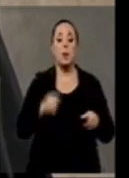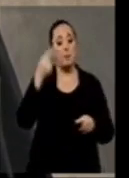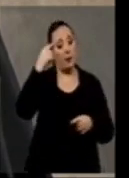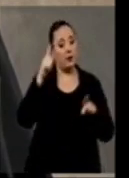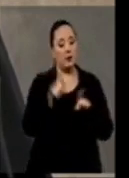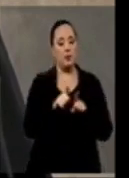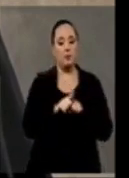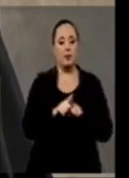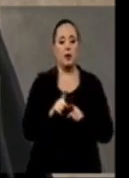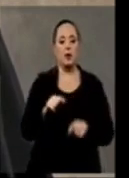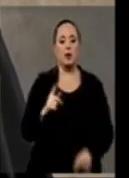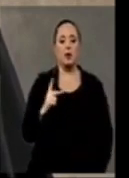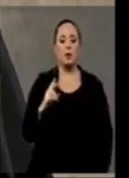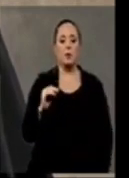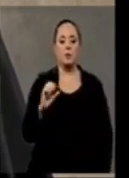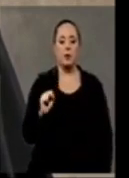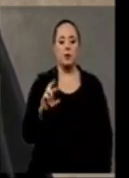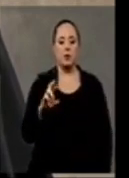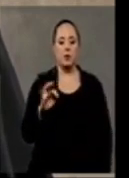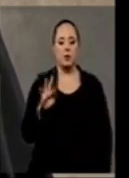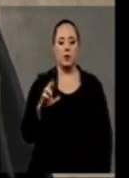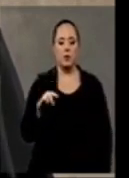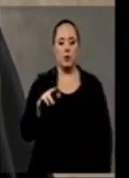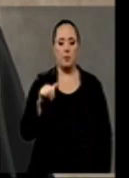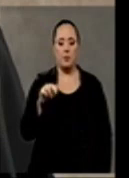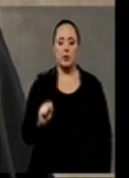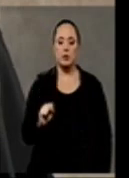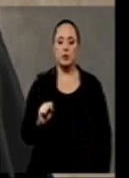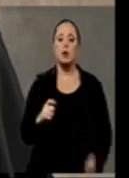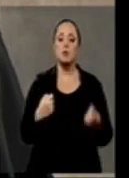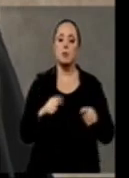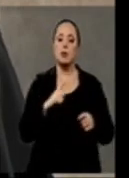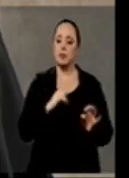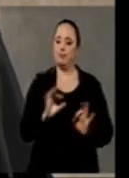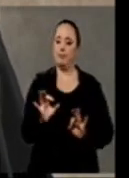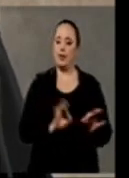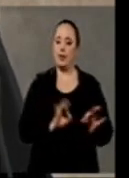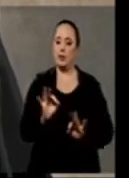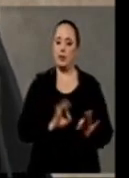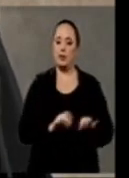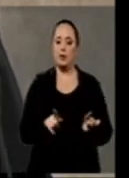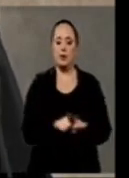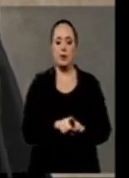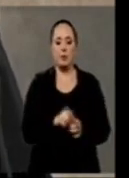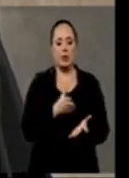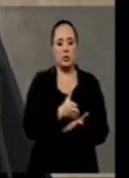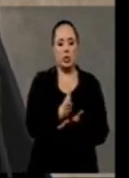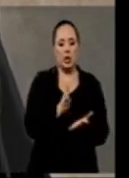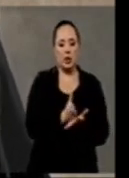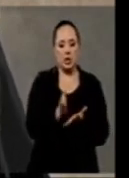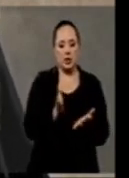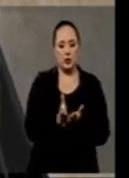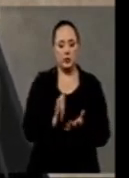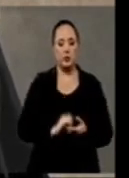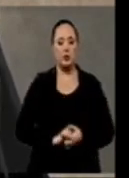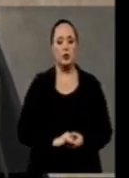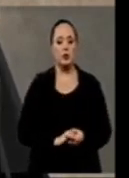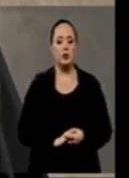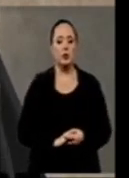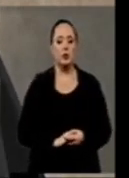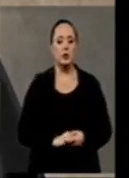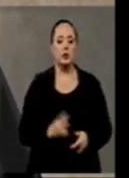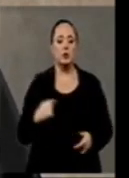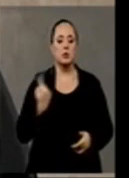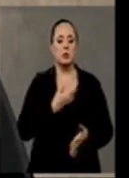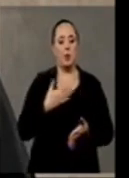reformas para isso há de haver planejamento e diretrizes estamos às vésperas